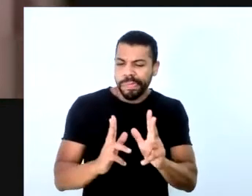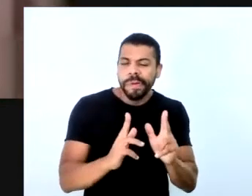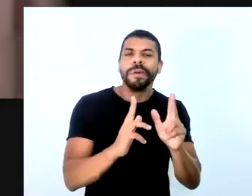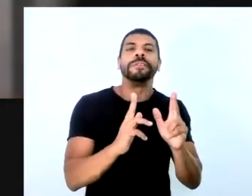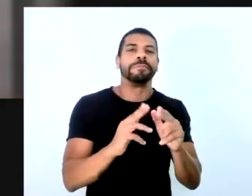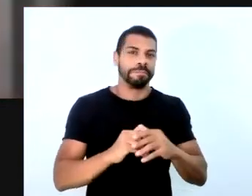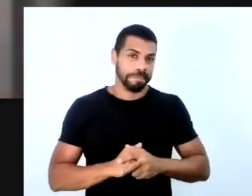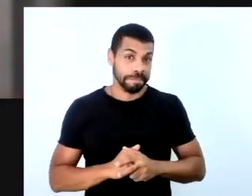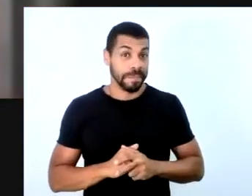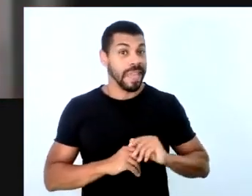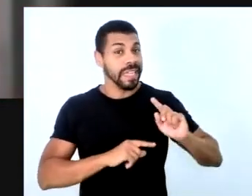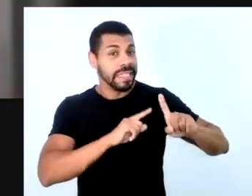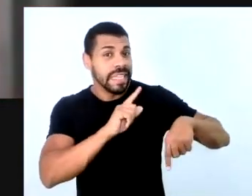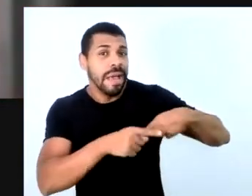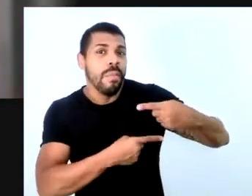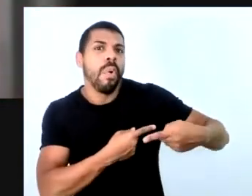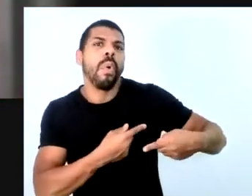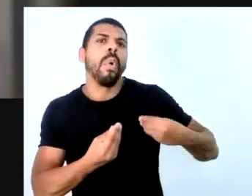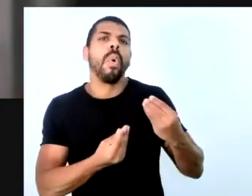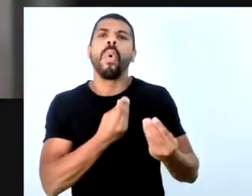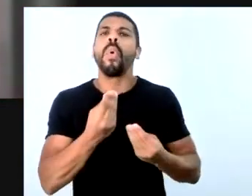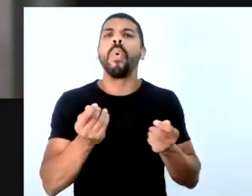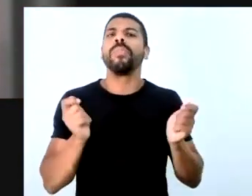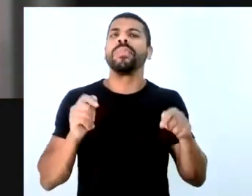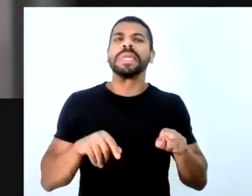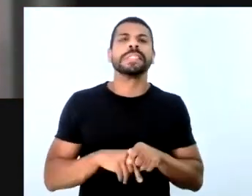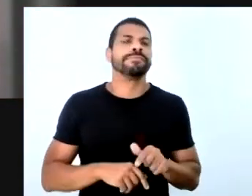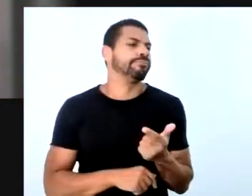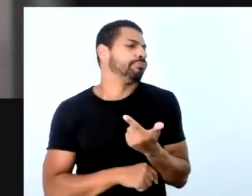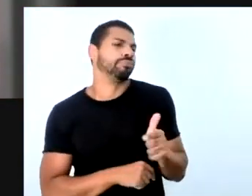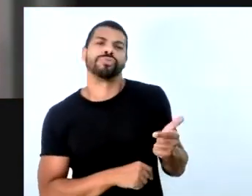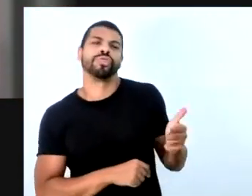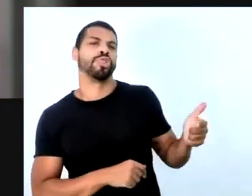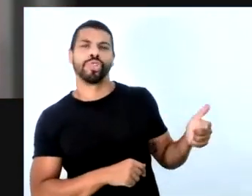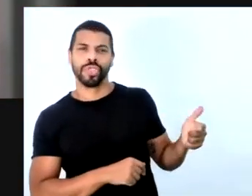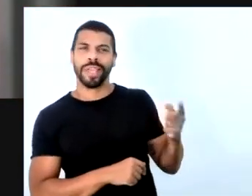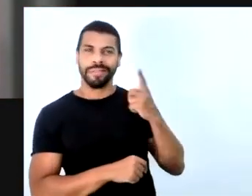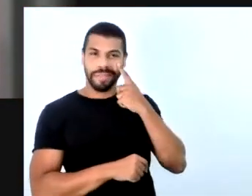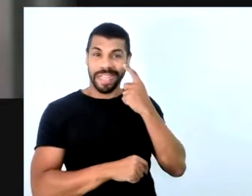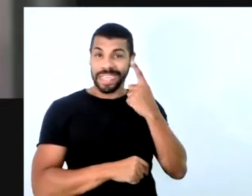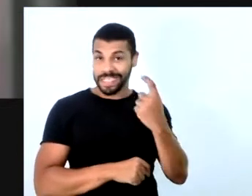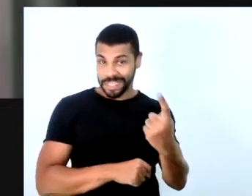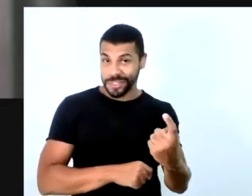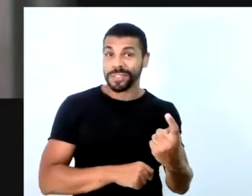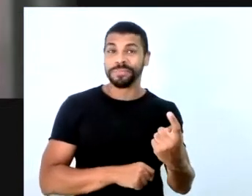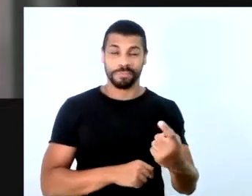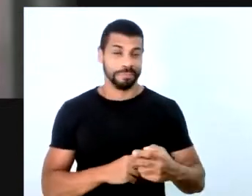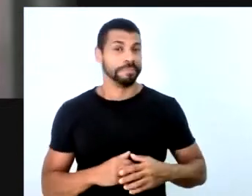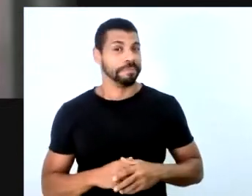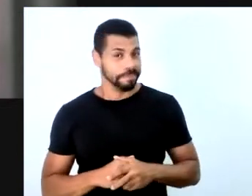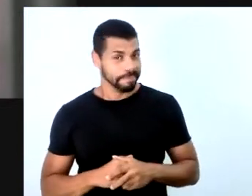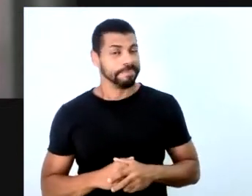vezes, a montagem ela requer reflexão, e às vezes apressar o tempo dela, você não tem um produto final tão